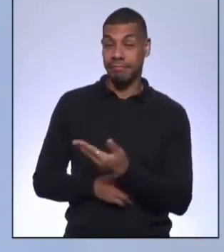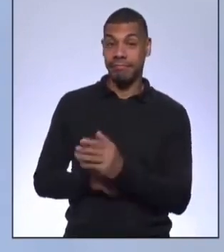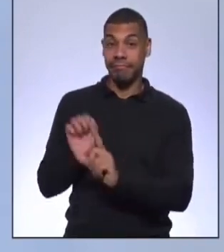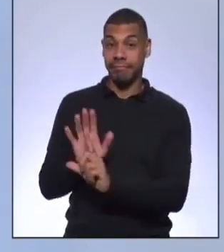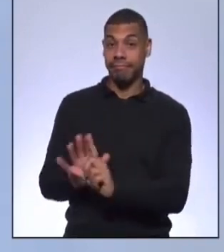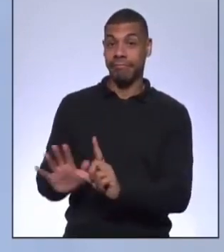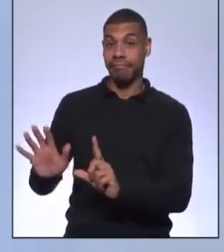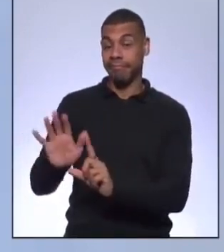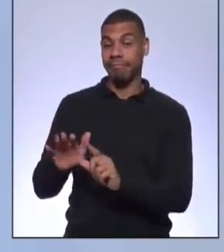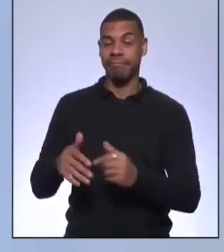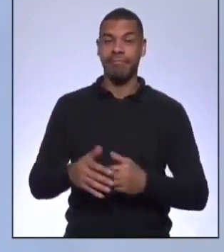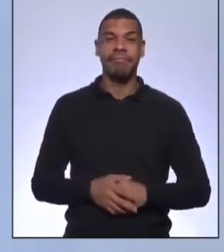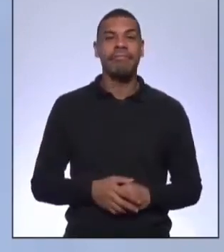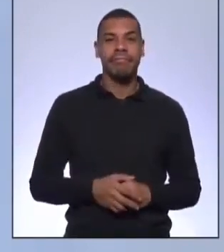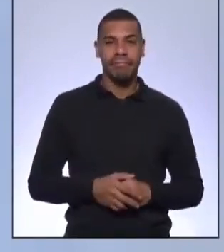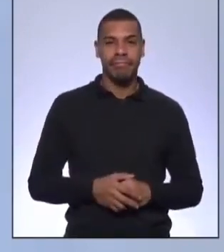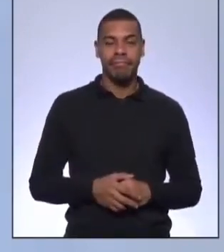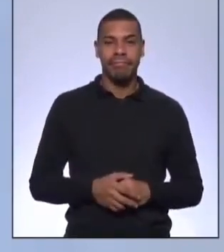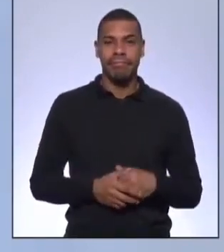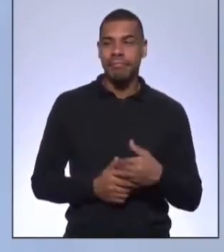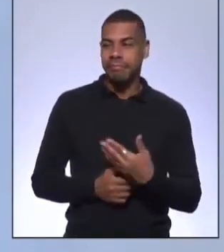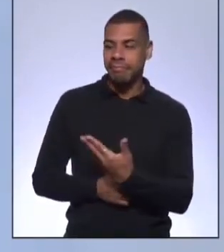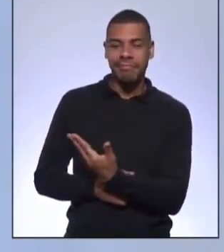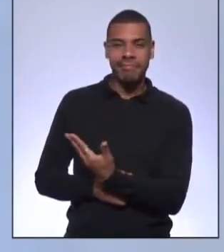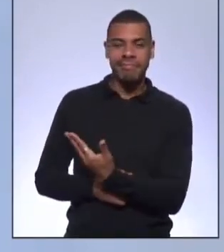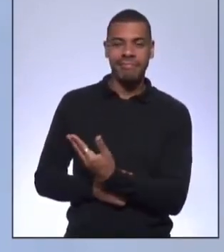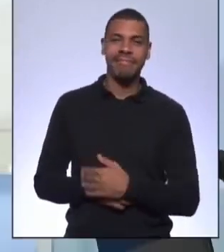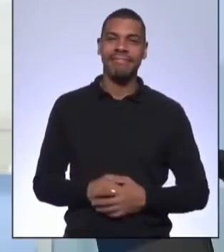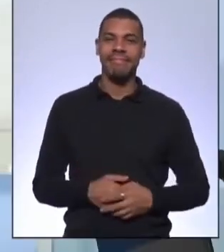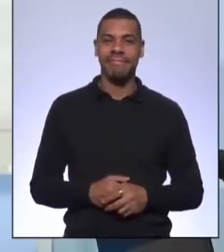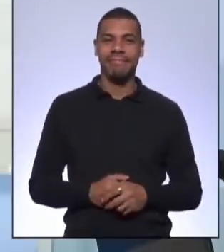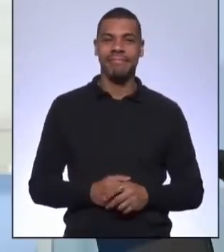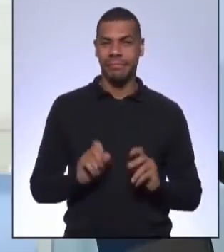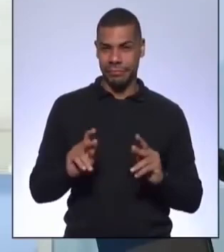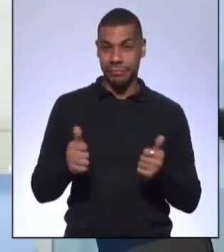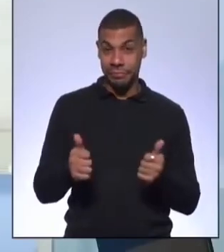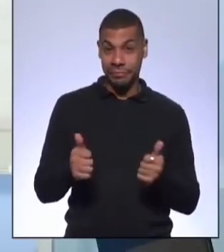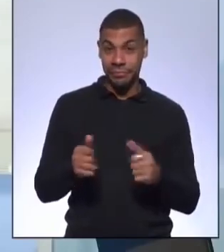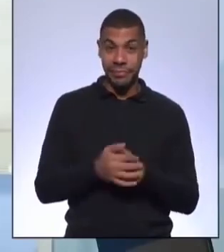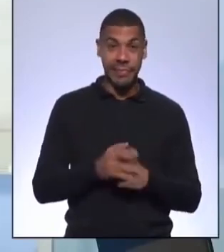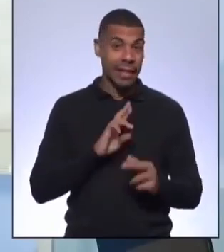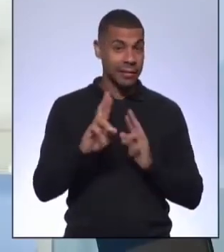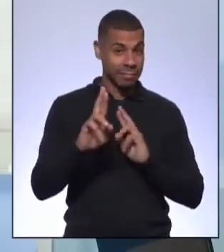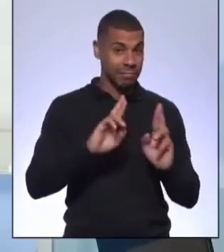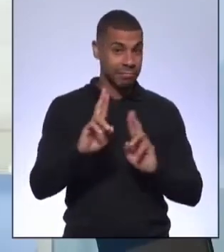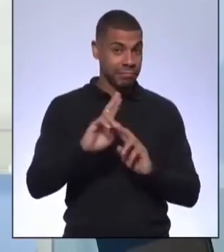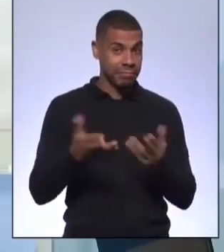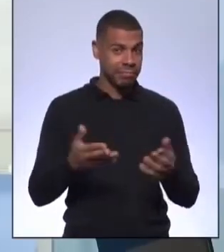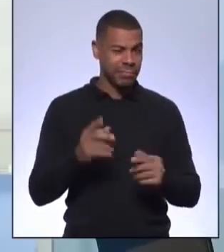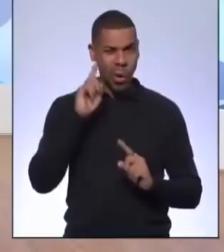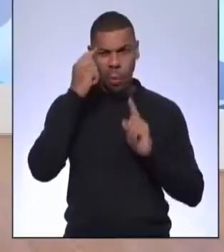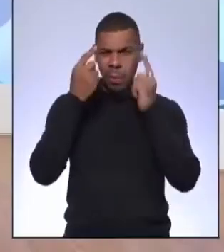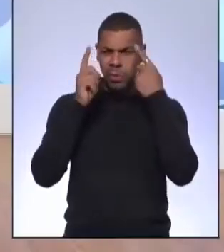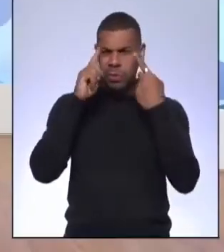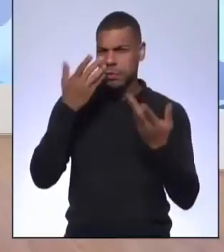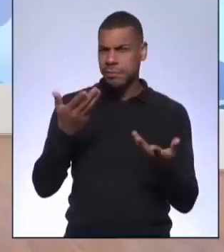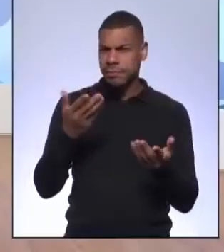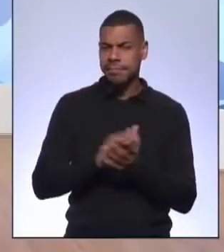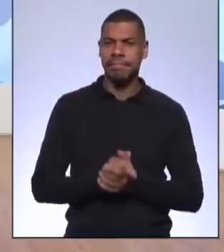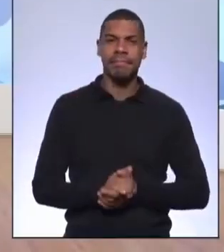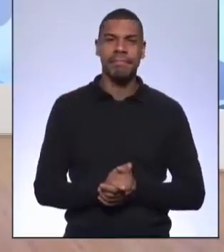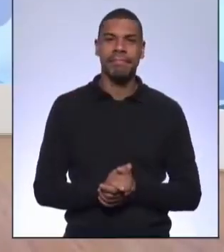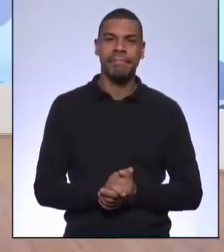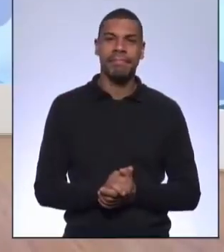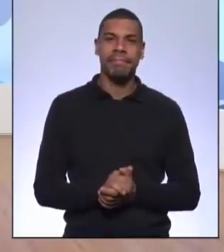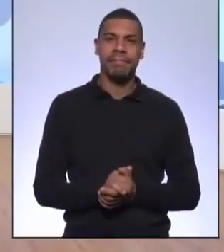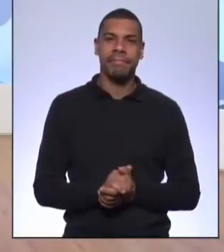pomar do Francisco, na realidade, é um trapézio. Tudo bem? As respostas estão aí. Dúvidas? Tranquilo? Muitos,